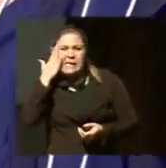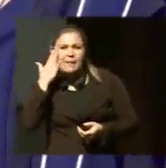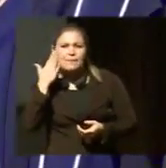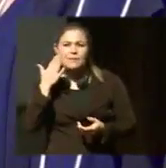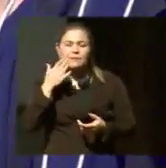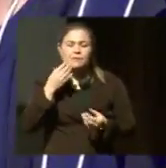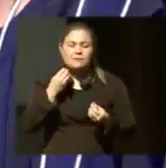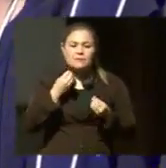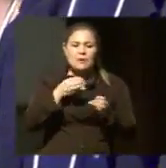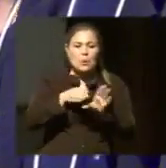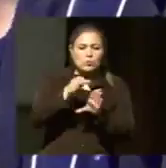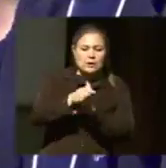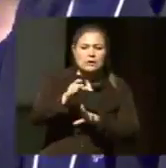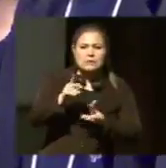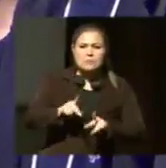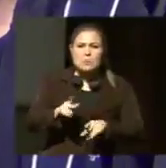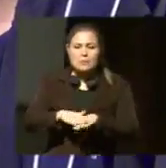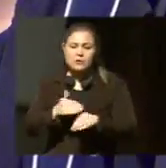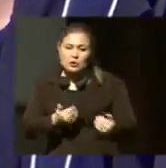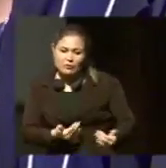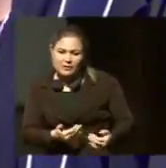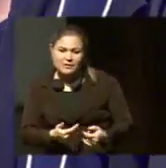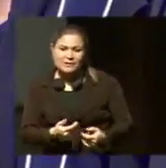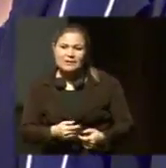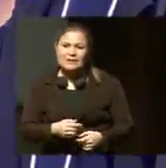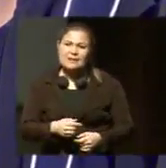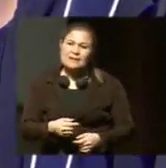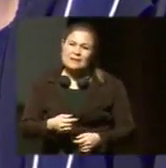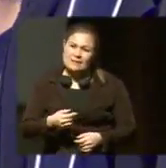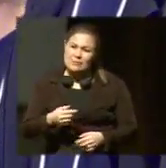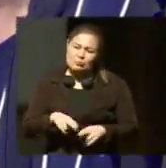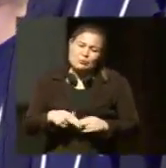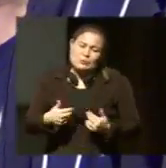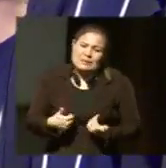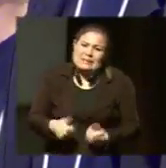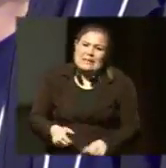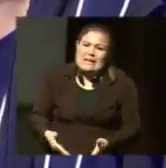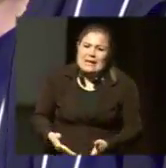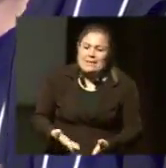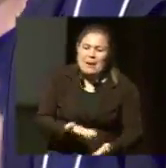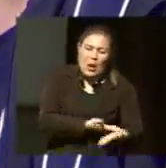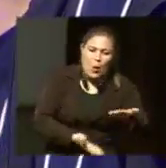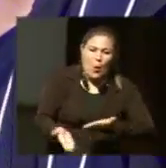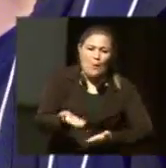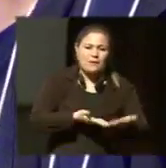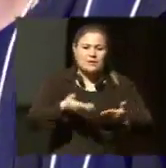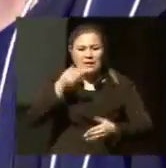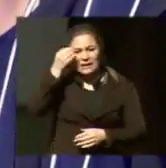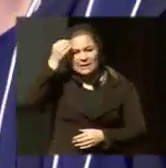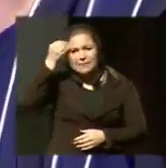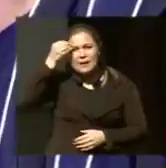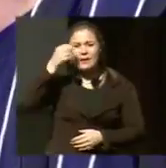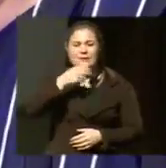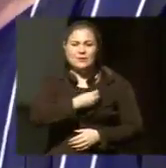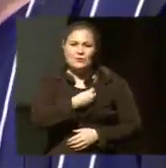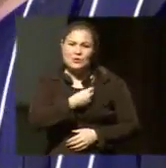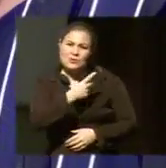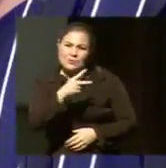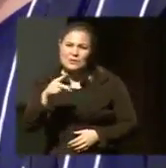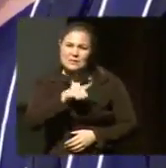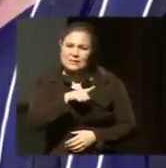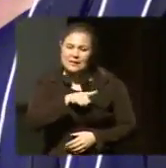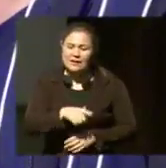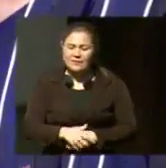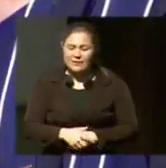conselhos aos mais jovens, porque é para isso que a gente está aqui, né? Para compartilhar experiências de vida que vocês teve